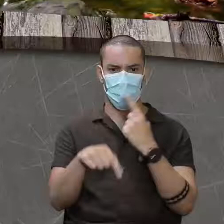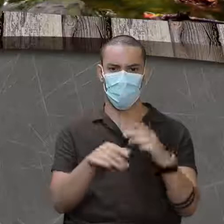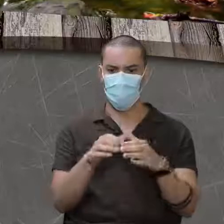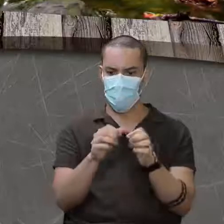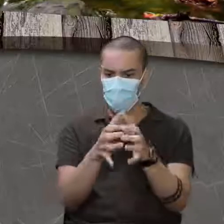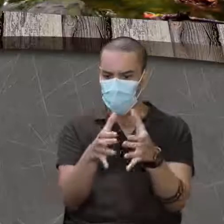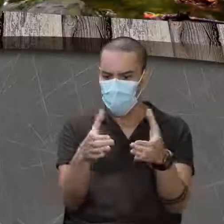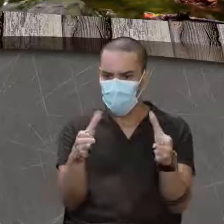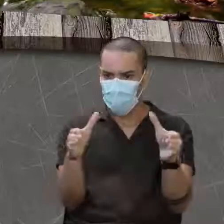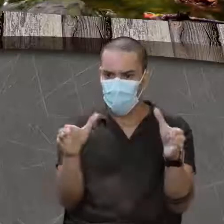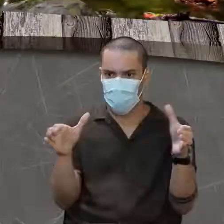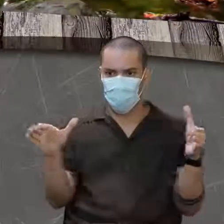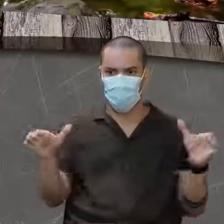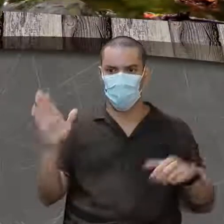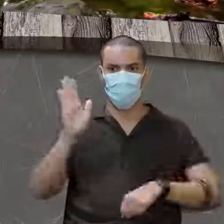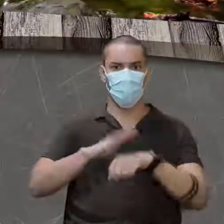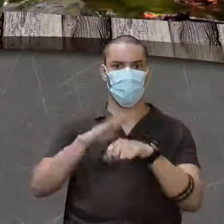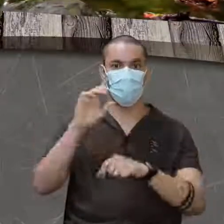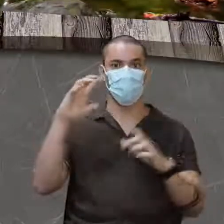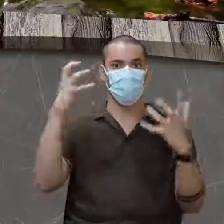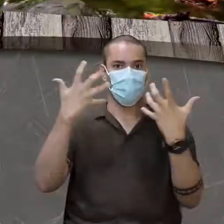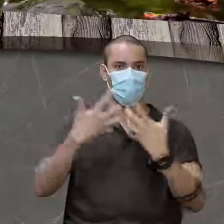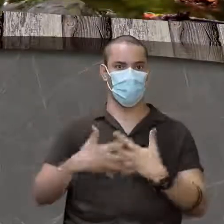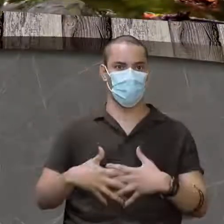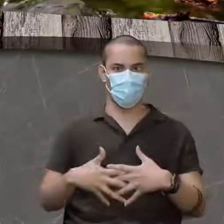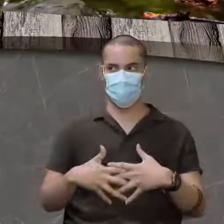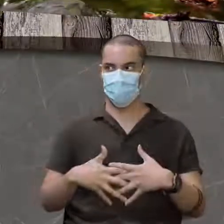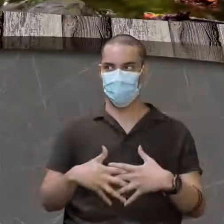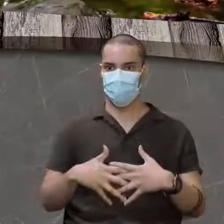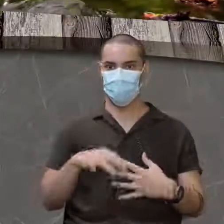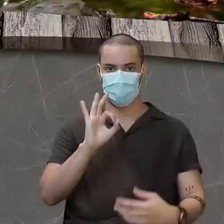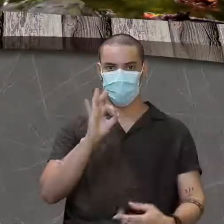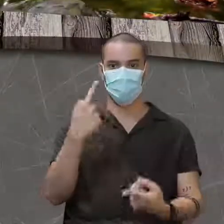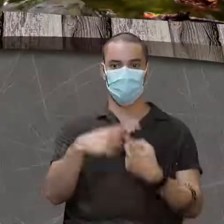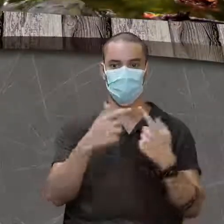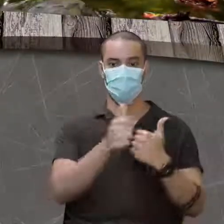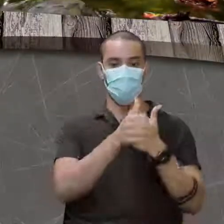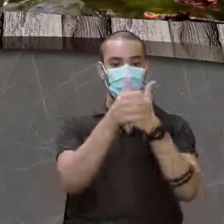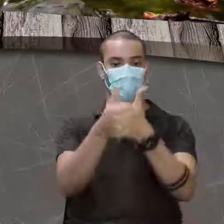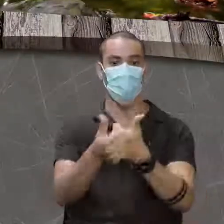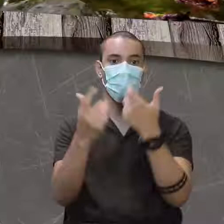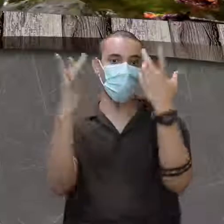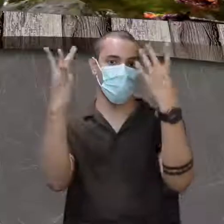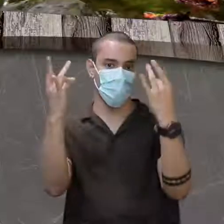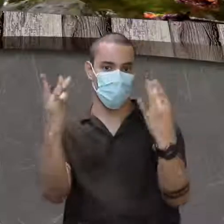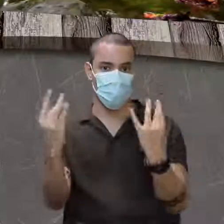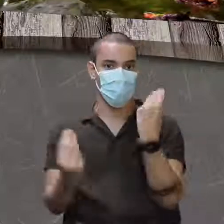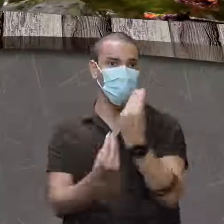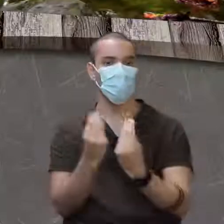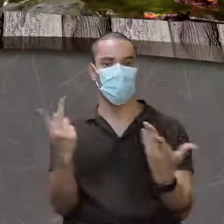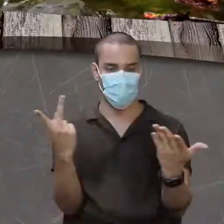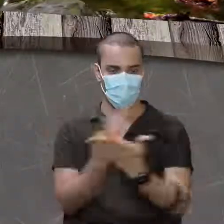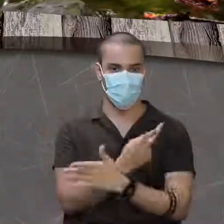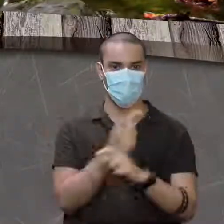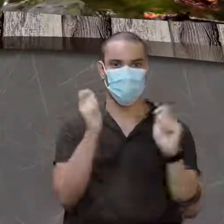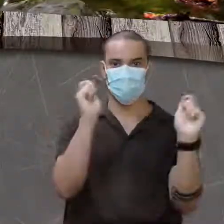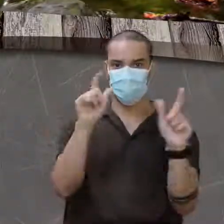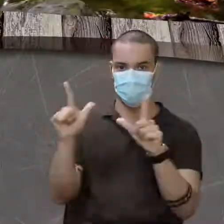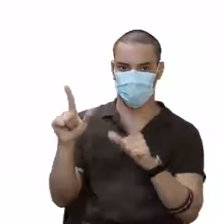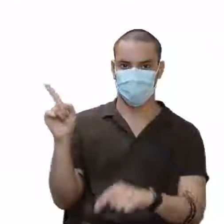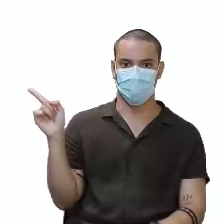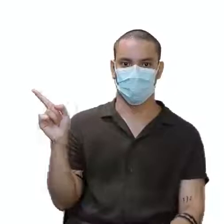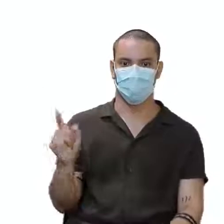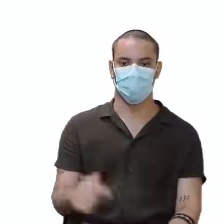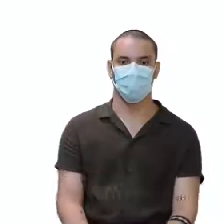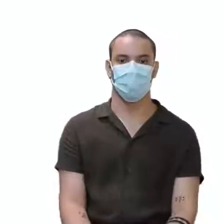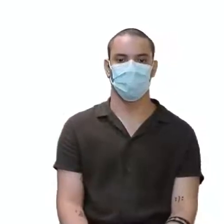vai aumentando e vai se tornando cada vez mais complexa, tá bom? Porque a gente está acompanhando a descrição desse processo. Joga lá na tela,